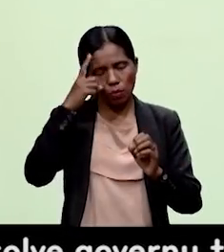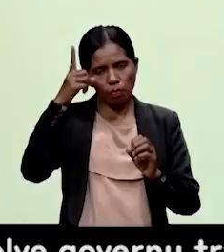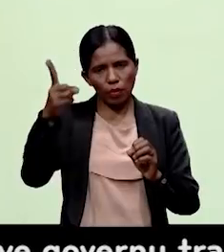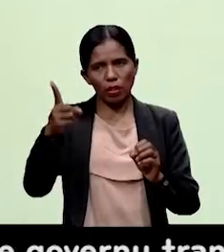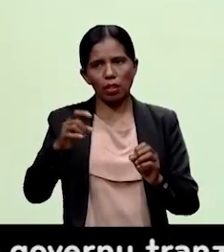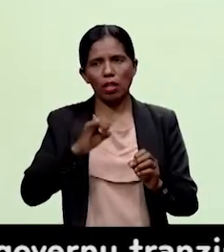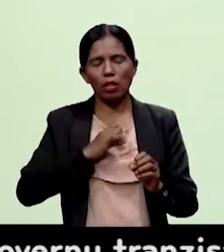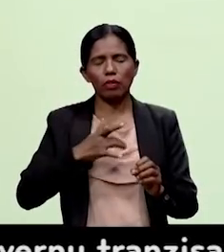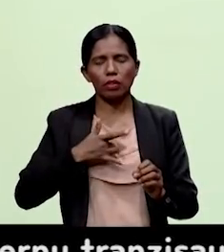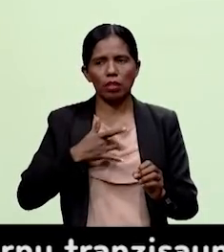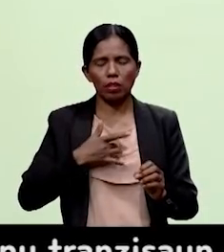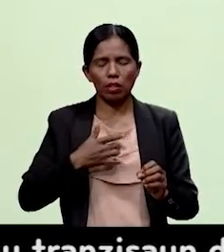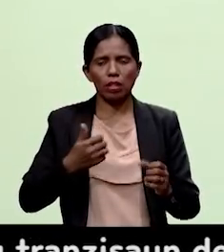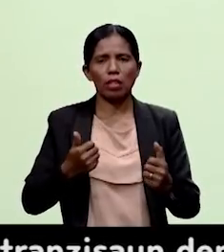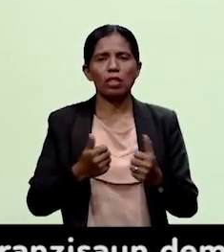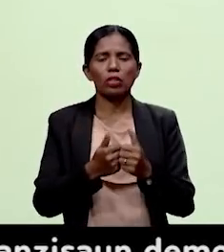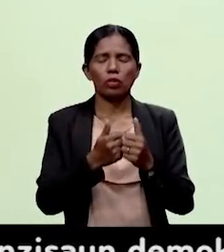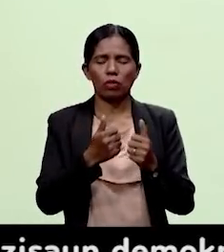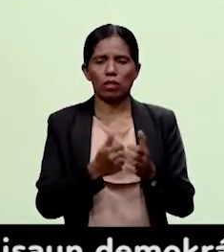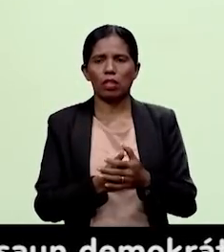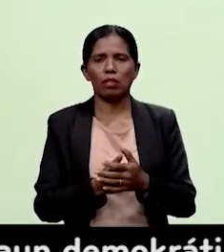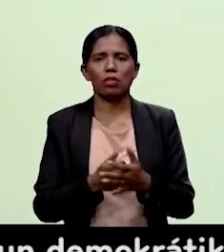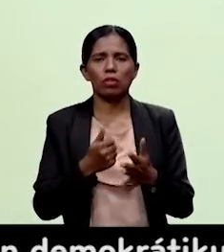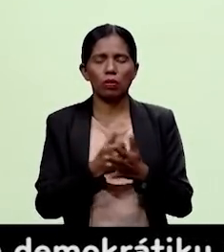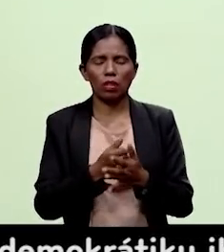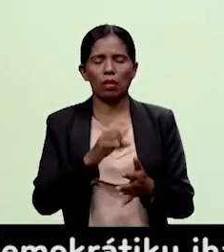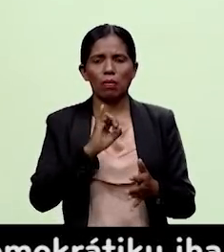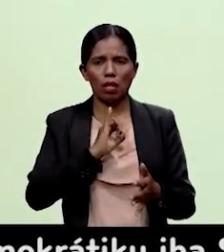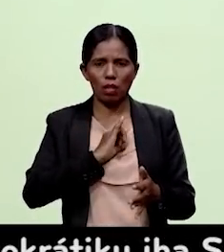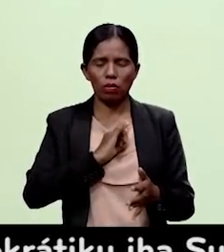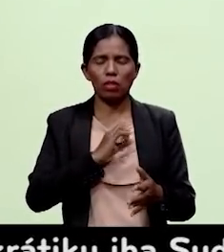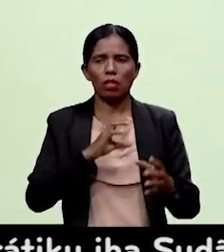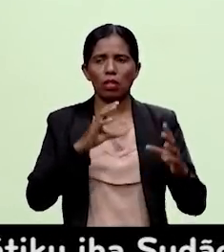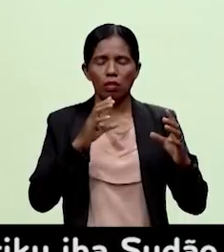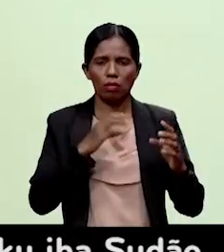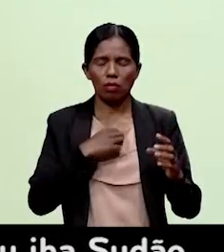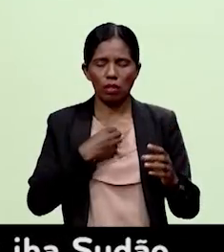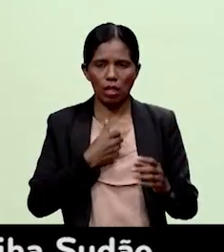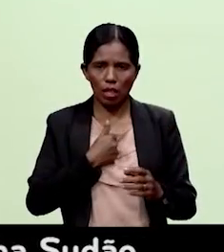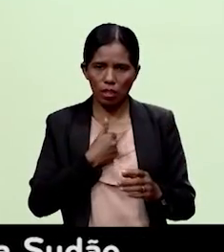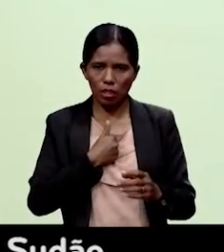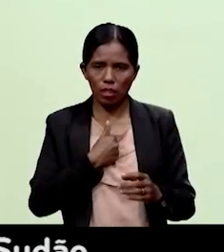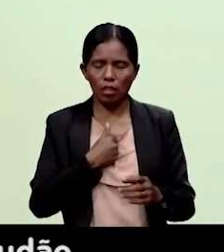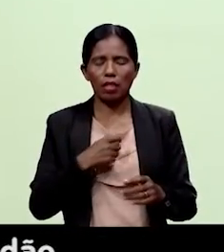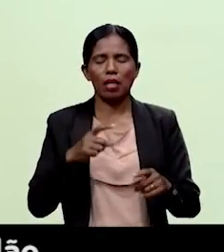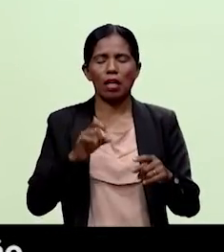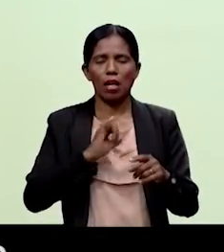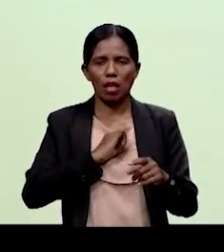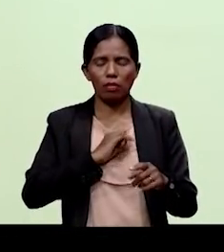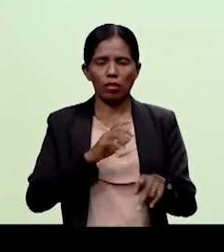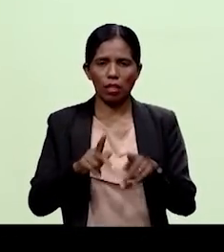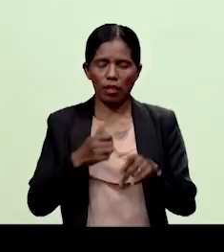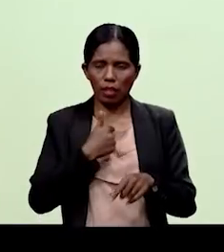ao sentir nessa choque ida, barra unha privado, barra unha